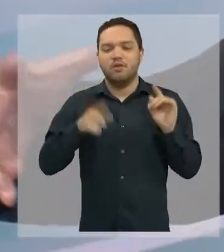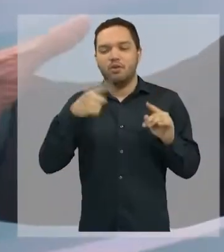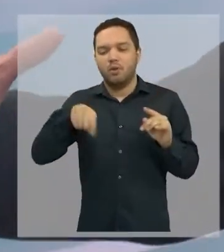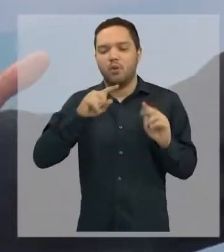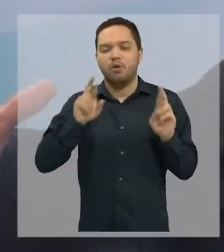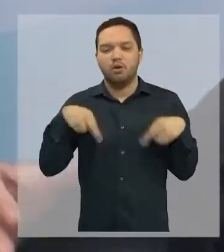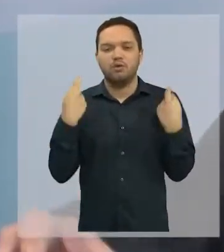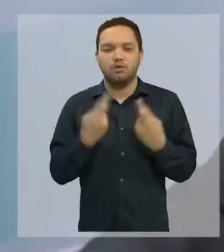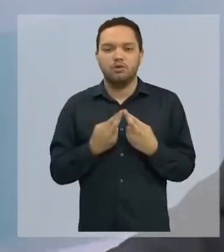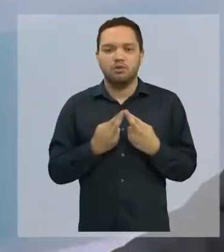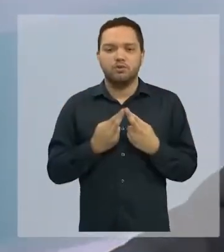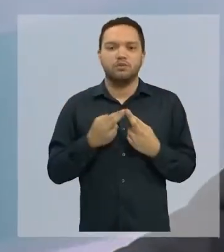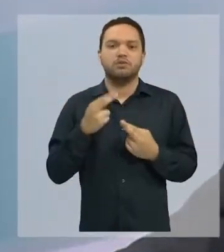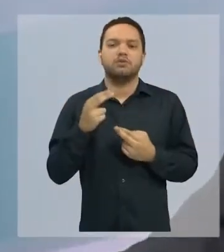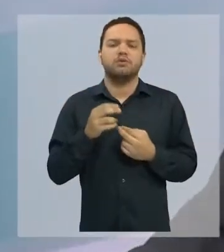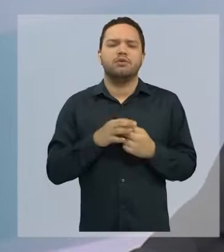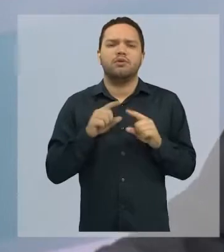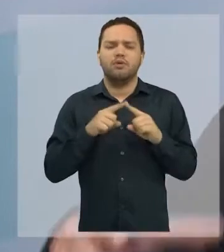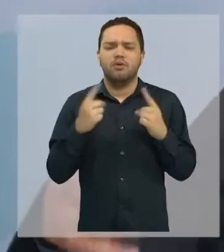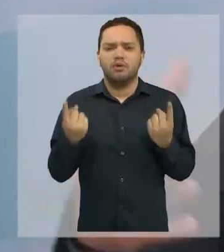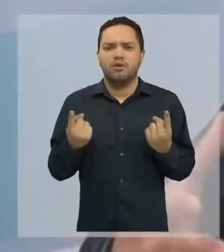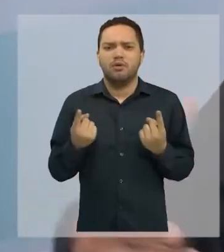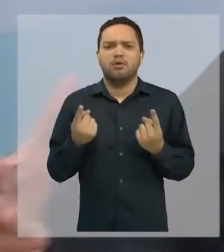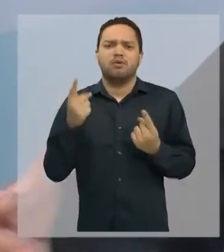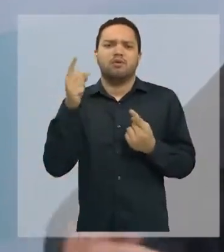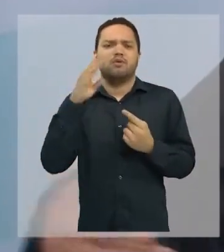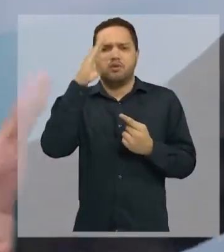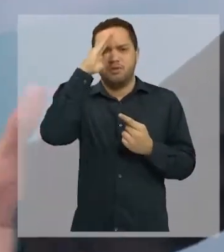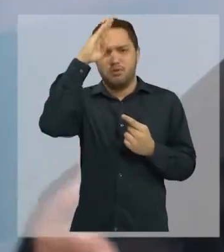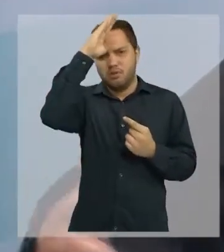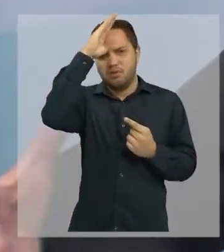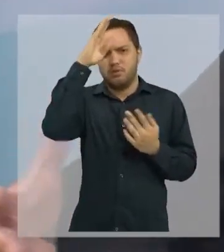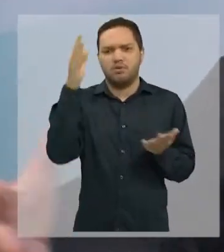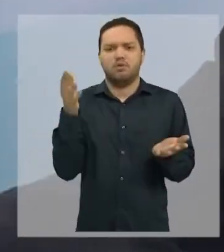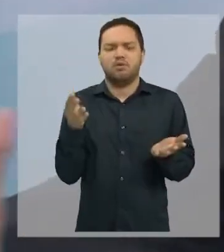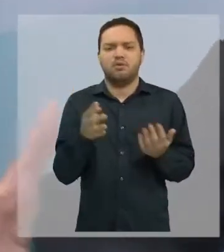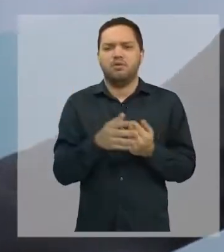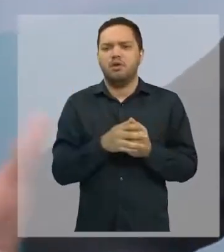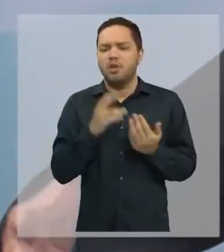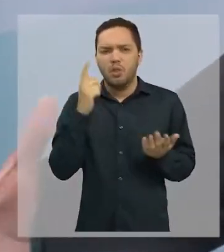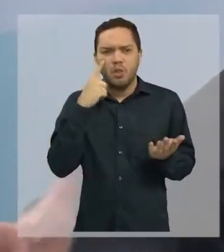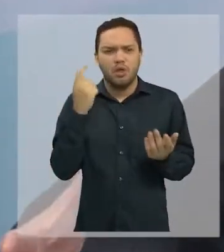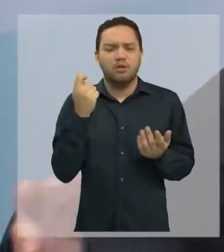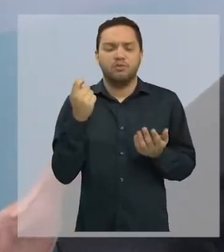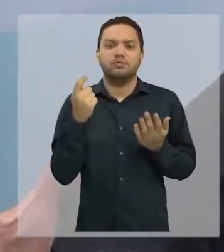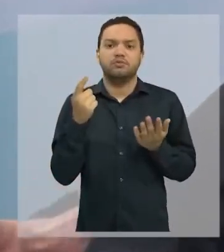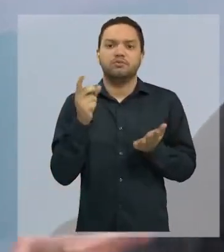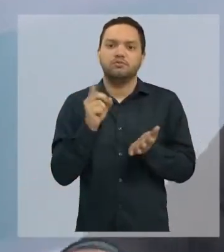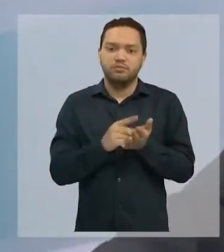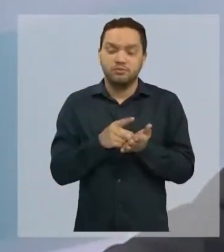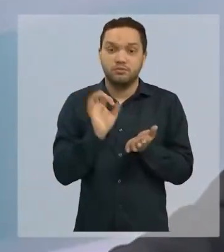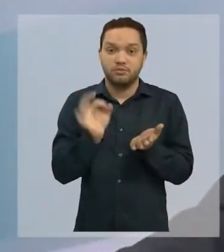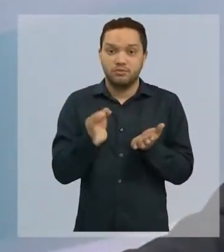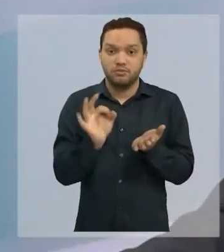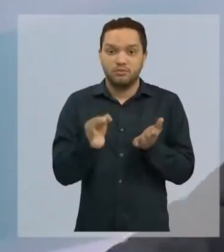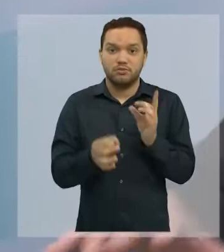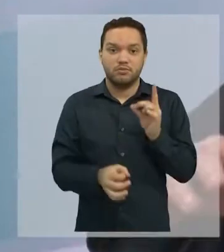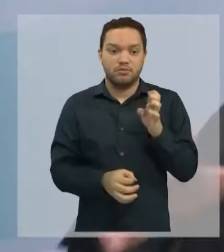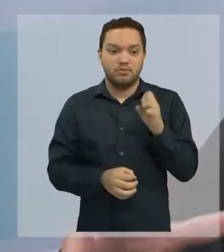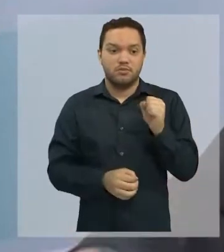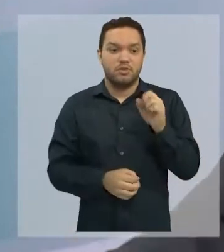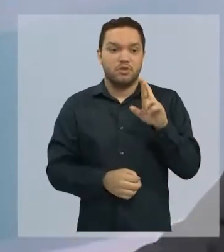às vezes, nas reuniões lá na tenda árabe, alguém dizia, mas o Bolsonaro fazendo assim, nunca se fez assim. É isso mesmo,